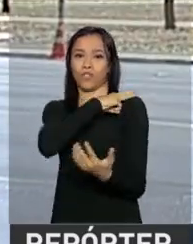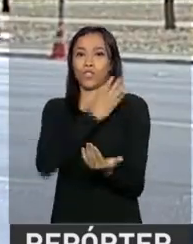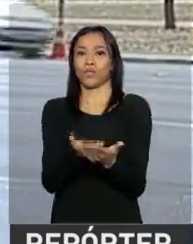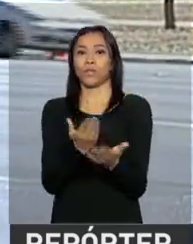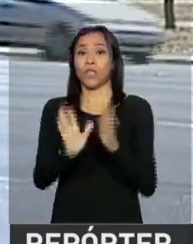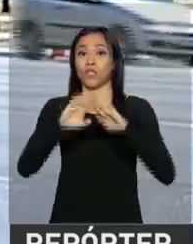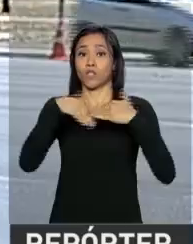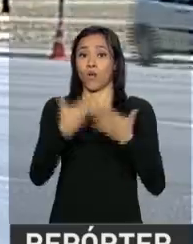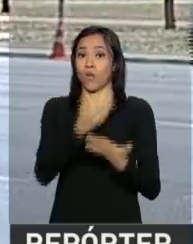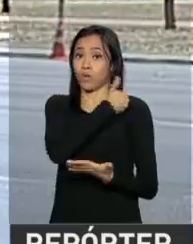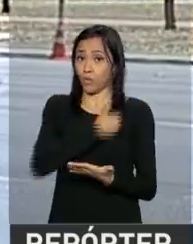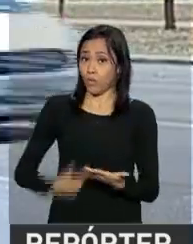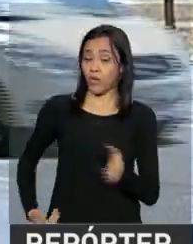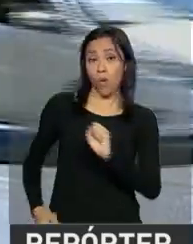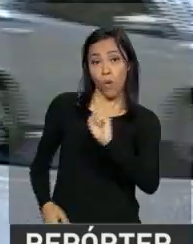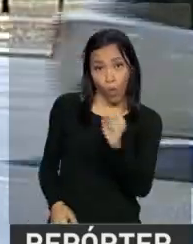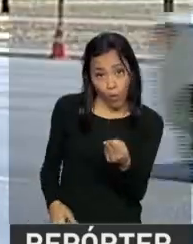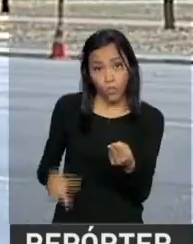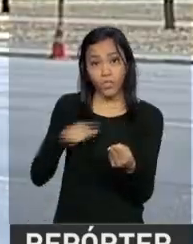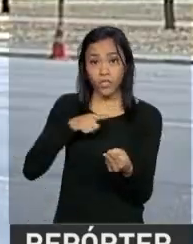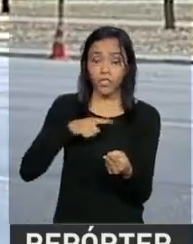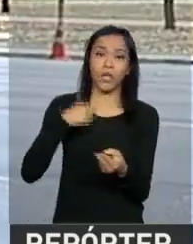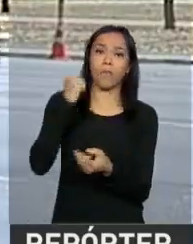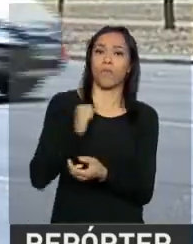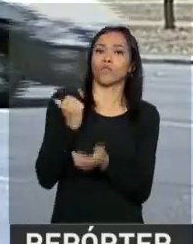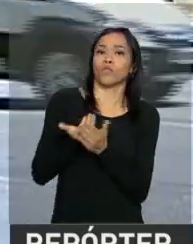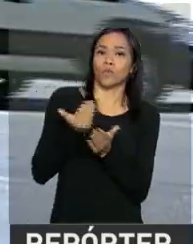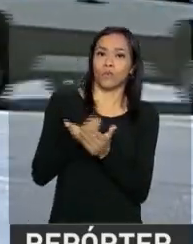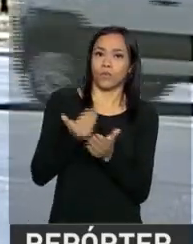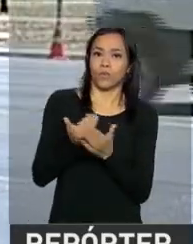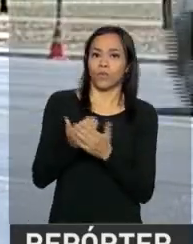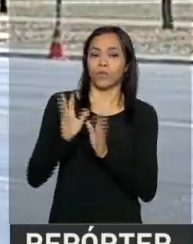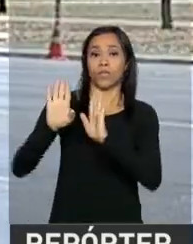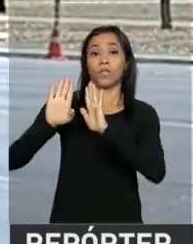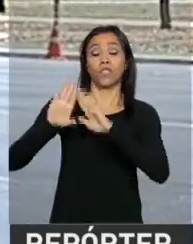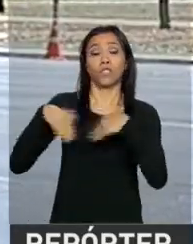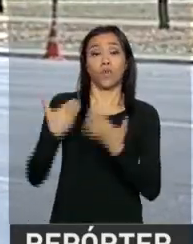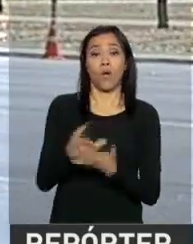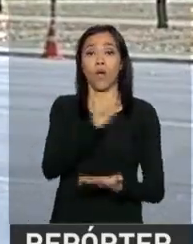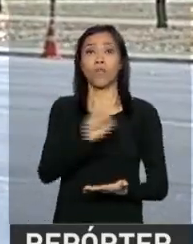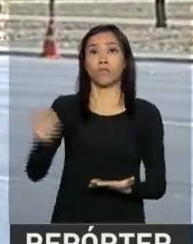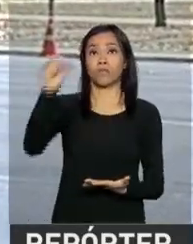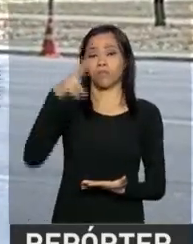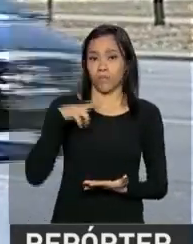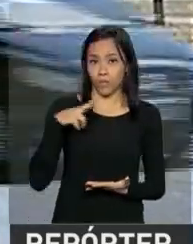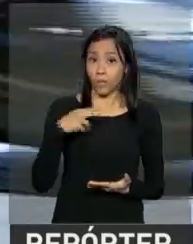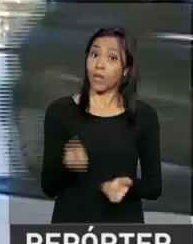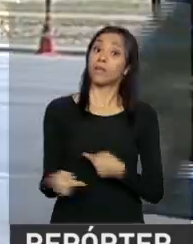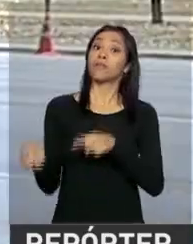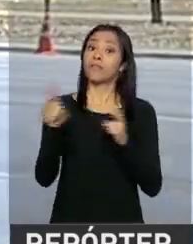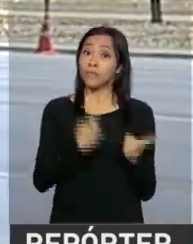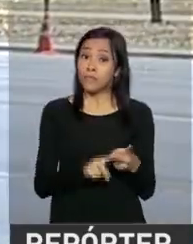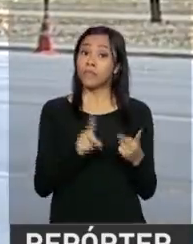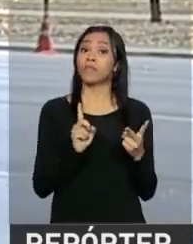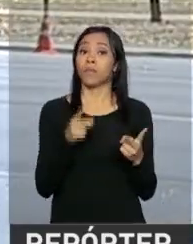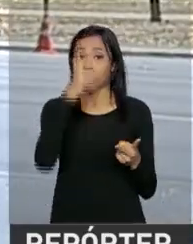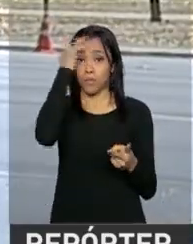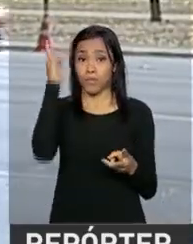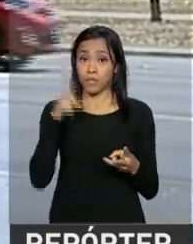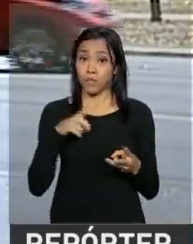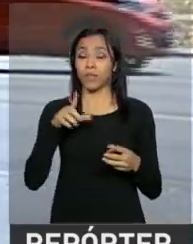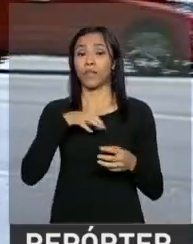escolas públicas ou que tinham bolsa integral em escolas particulares e também é voltado para pessoas com